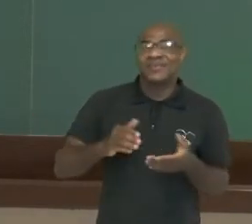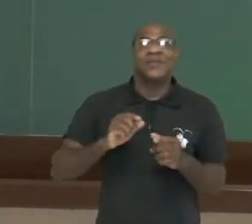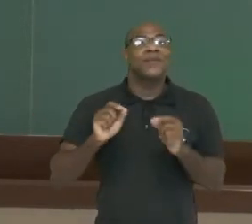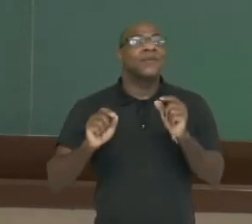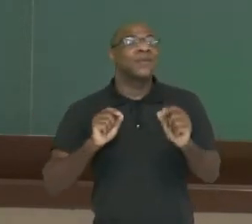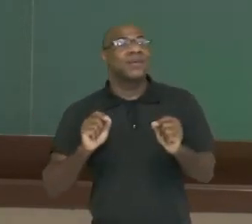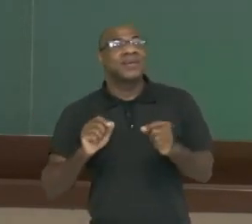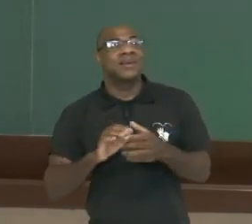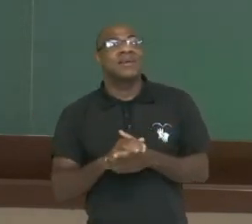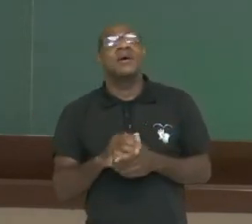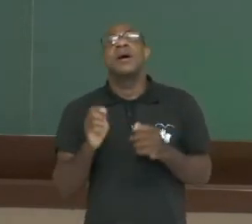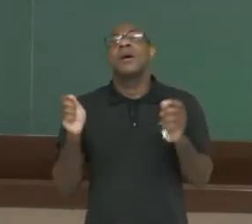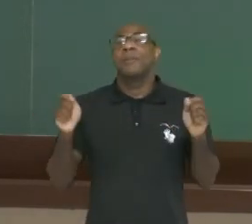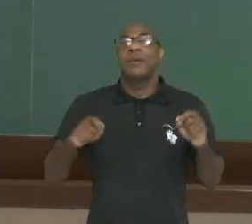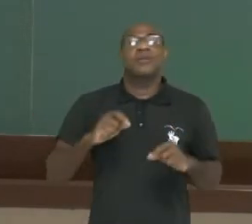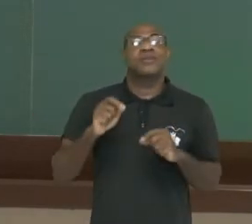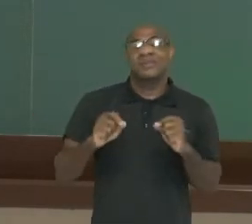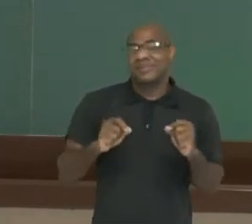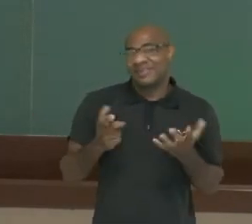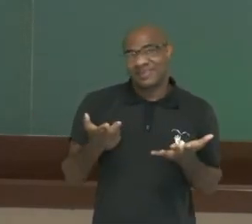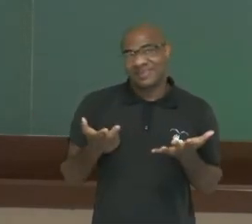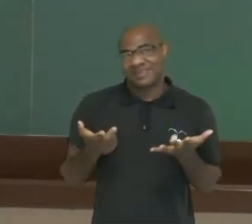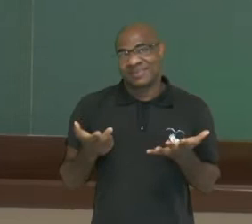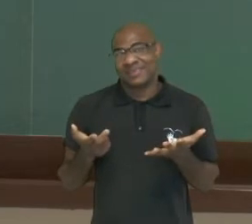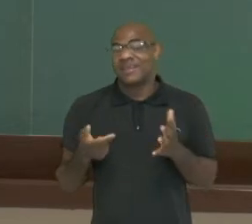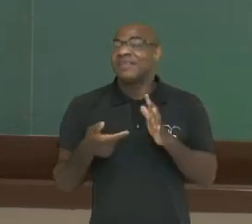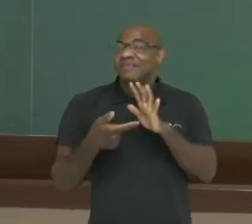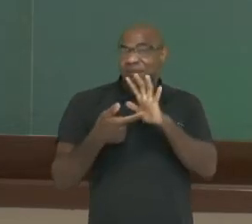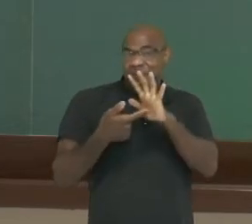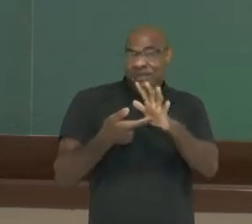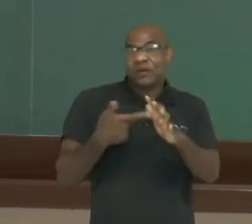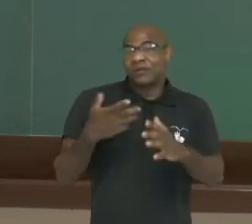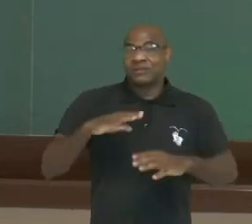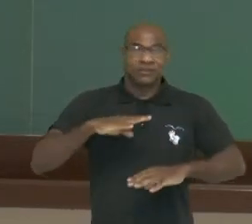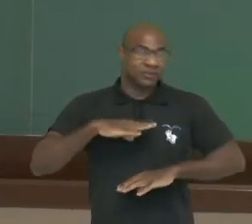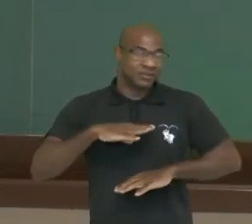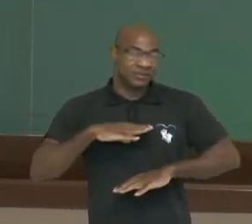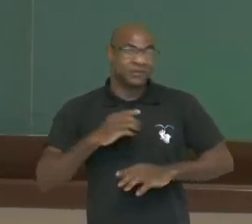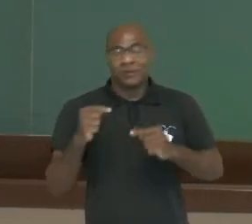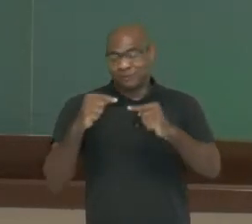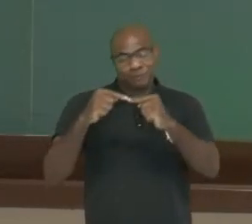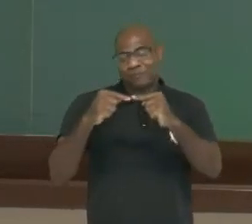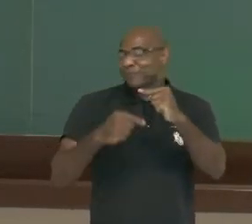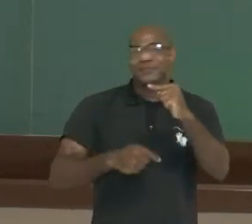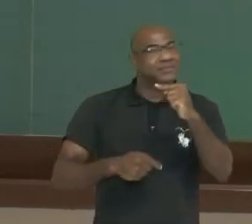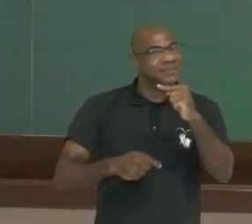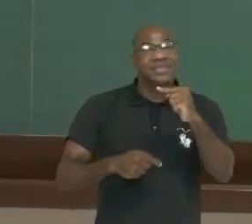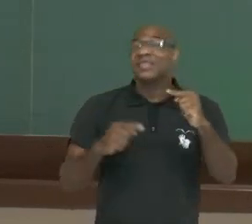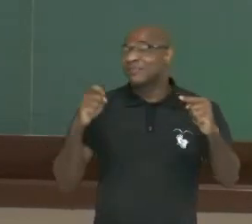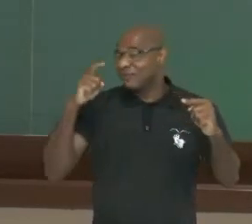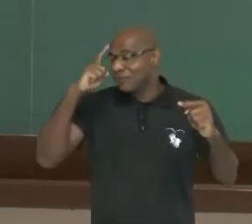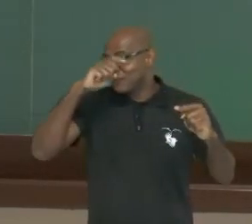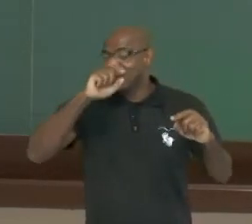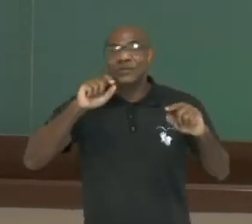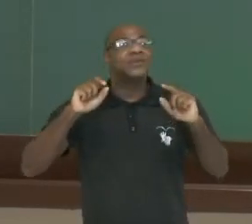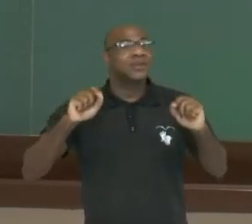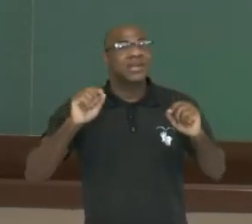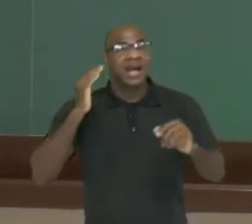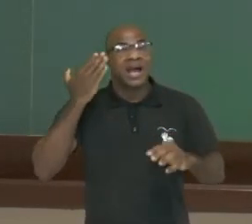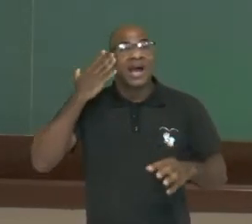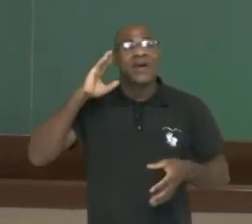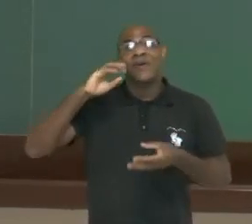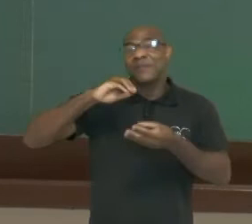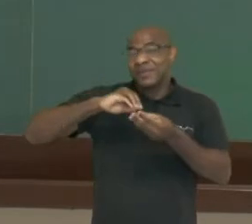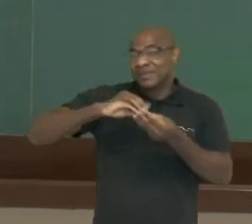você pode verificar outros contextos que vai mostrar essa situação da incoerência que dificulta a